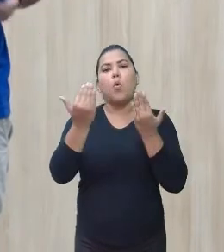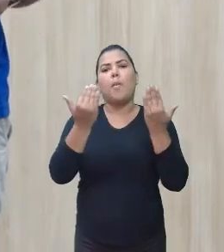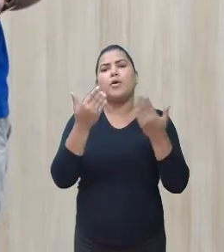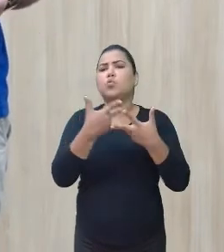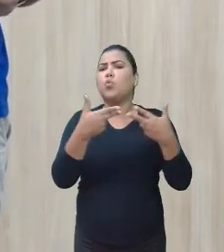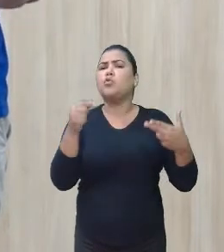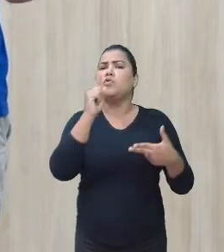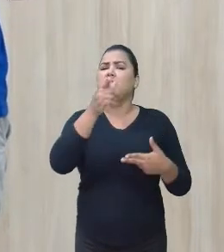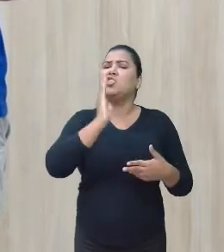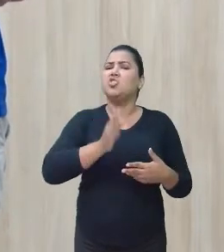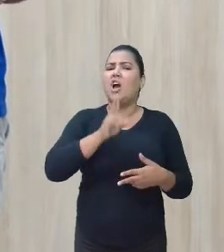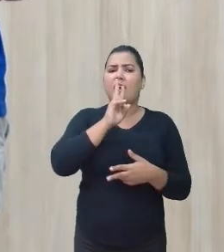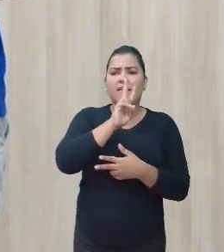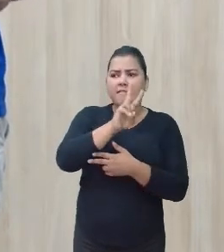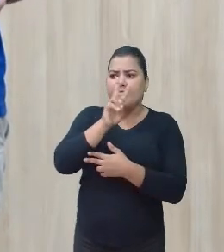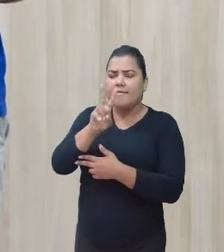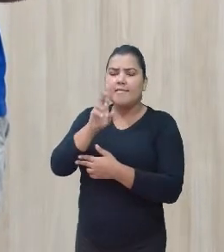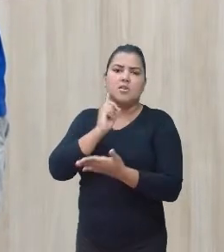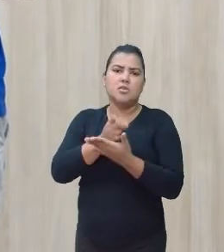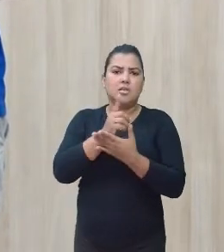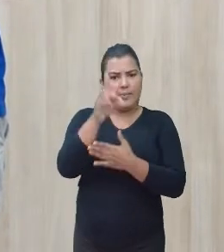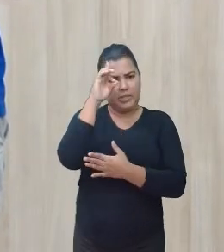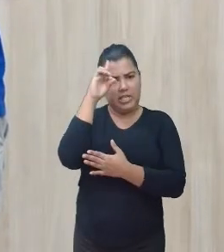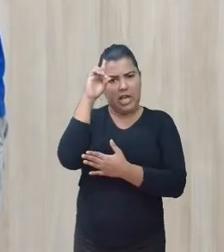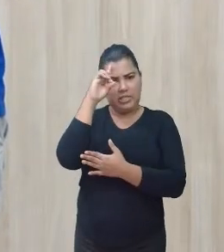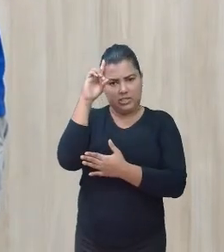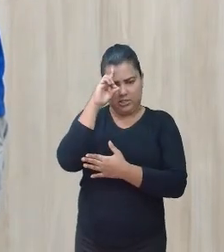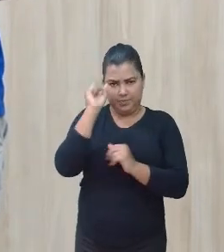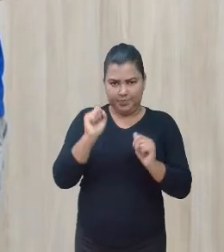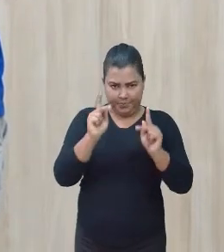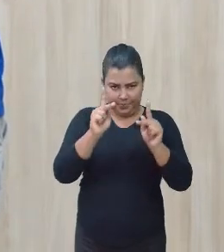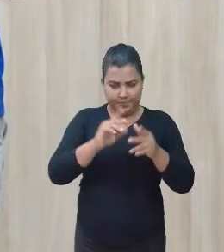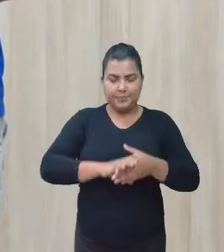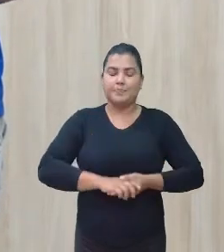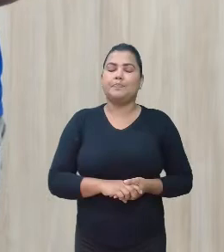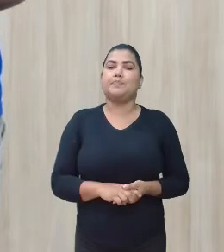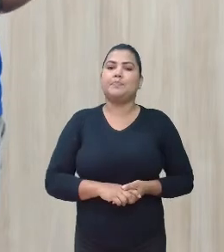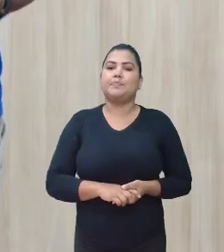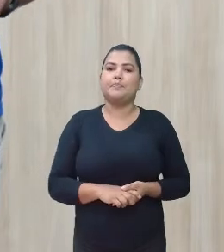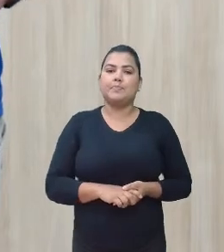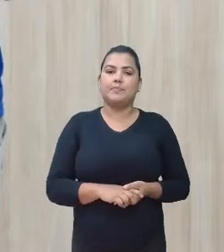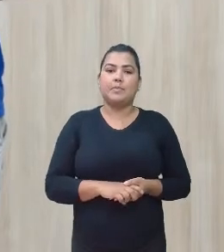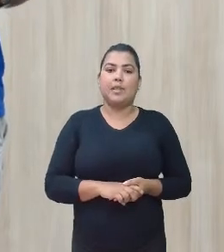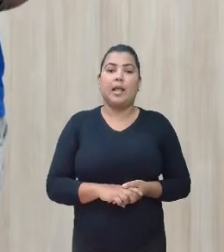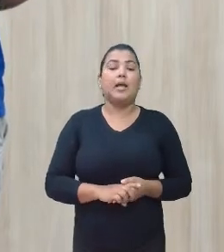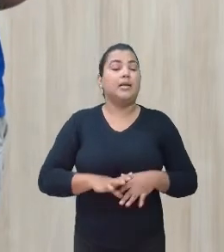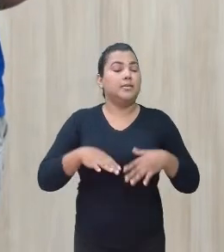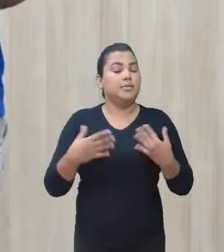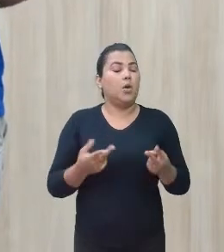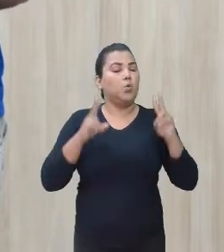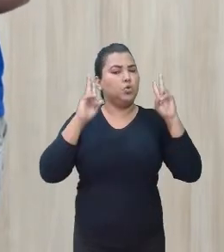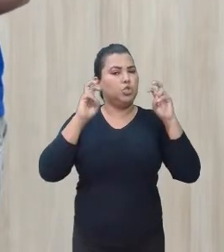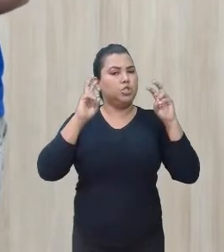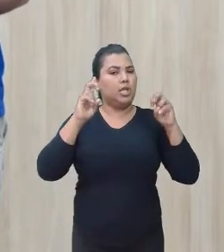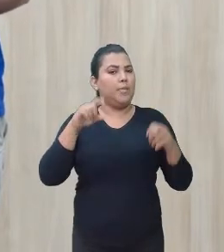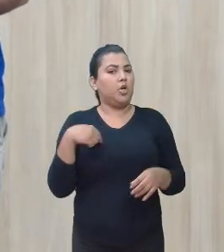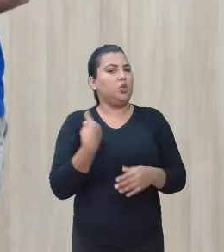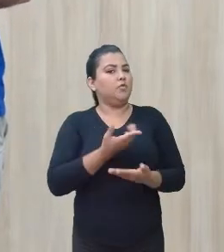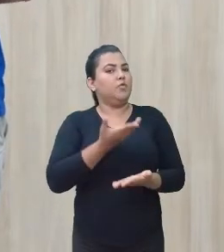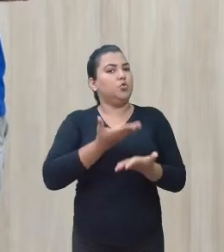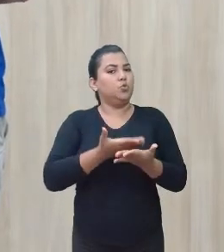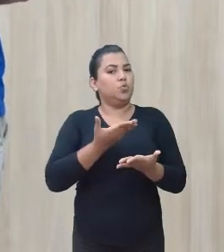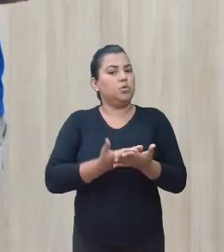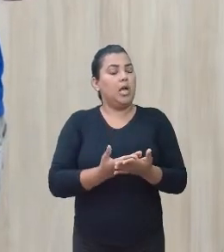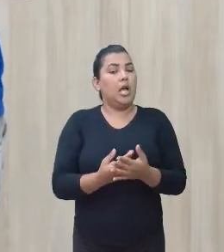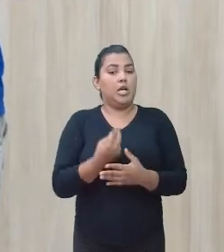coisas que estão ao seu redor, coisas do seu cotidiano, tá bom? Então, os temas que nós vamos trabalhar nesse bloco de